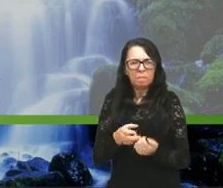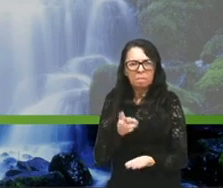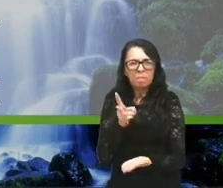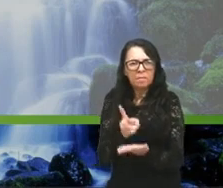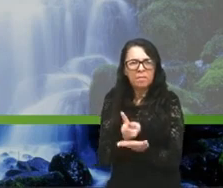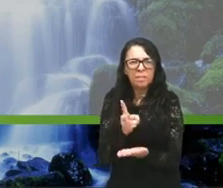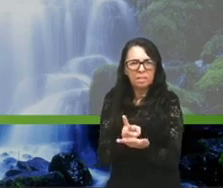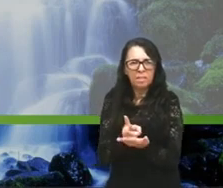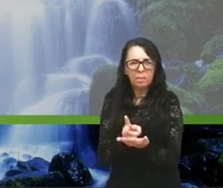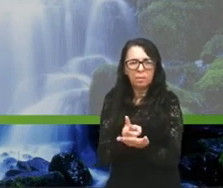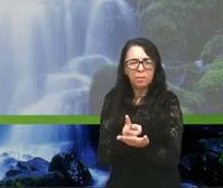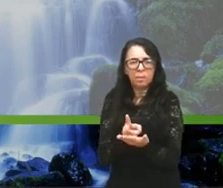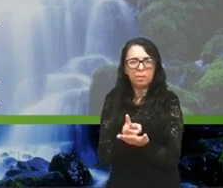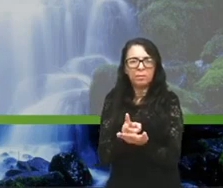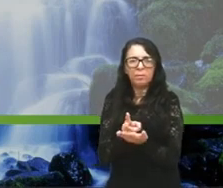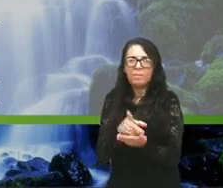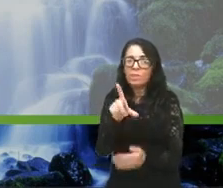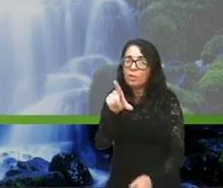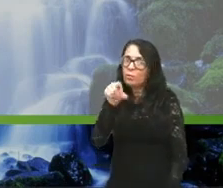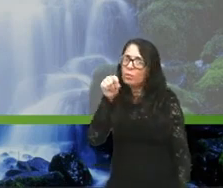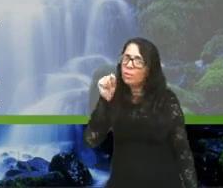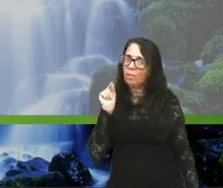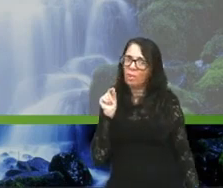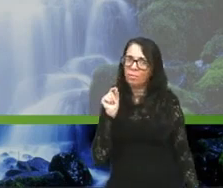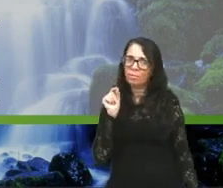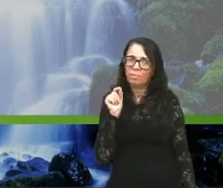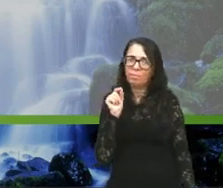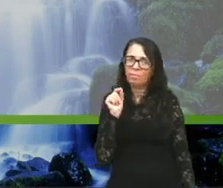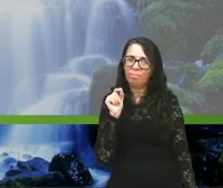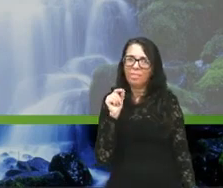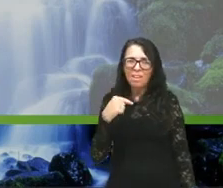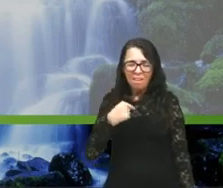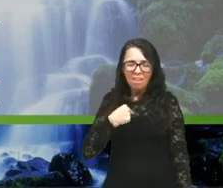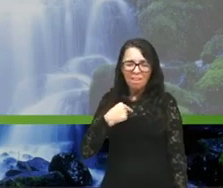como exemplo, ou seguindo o exemplo de Jesus.